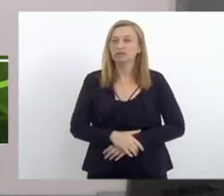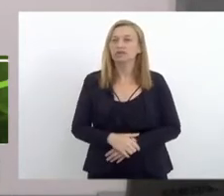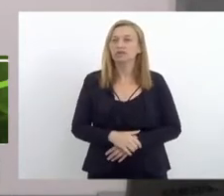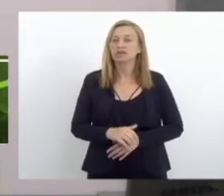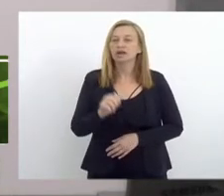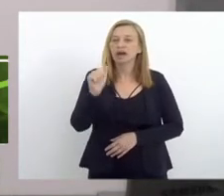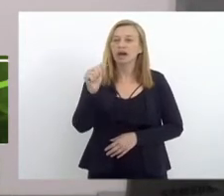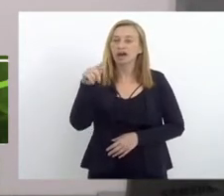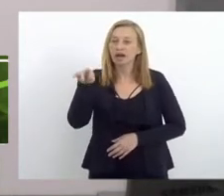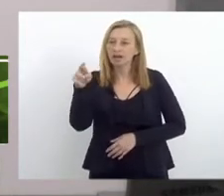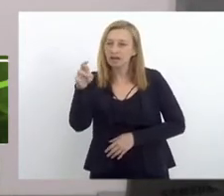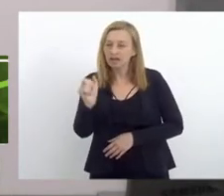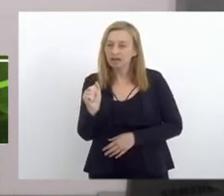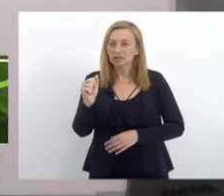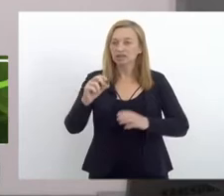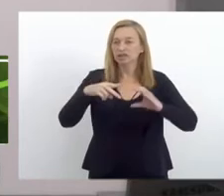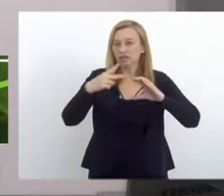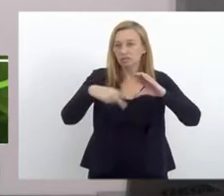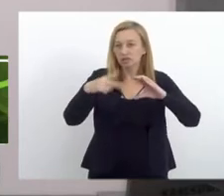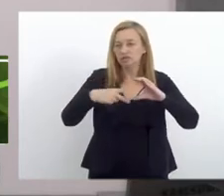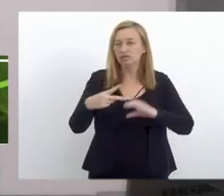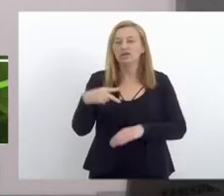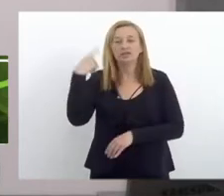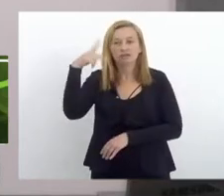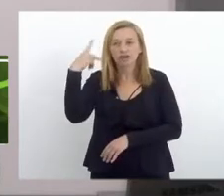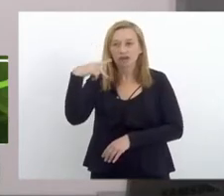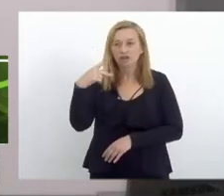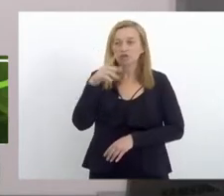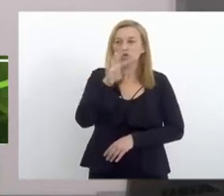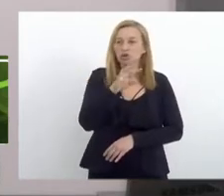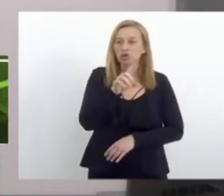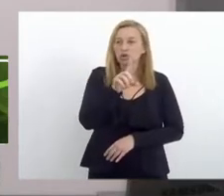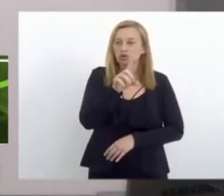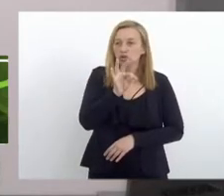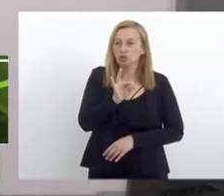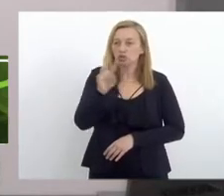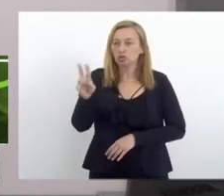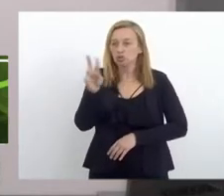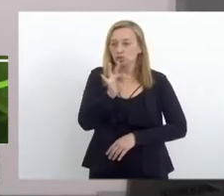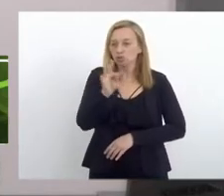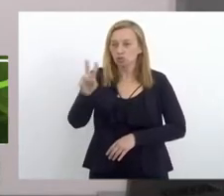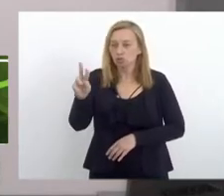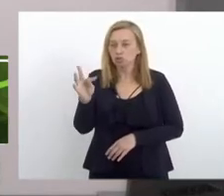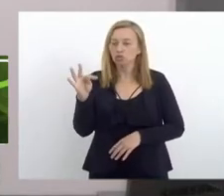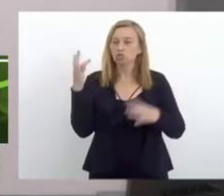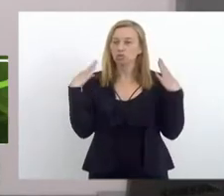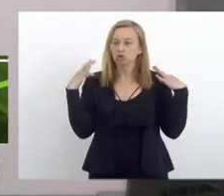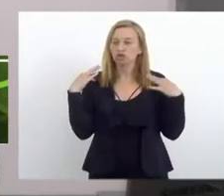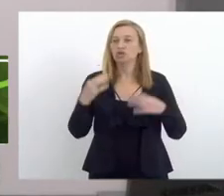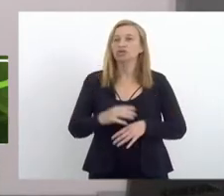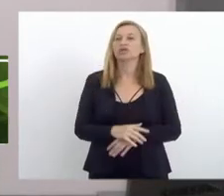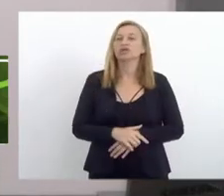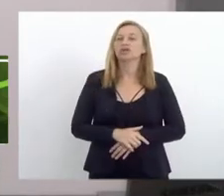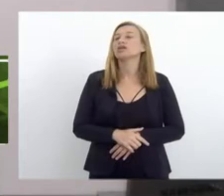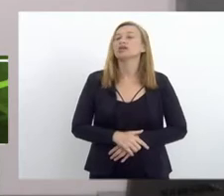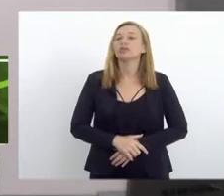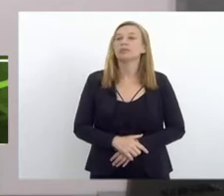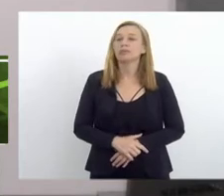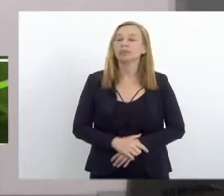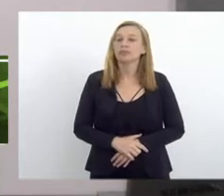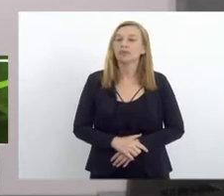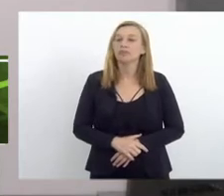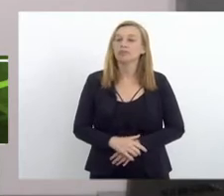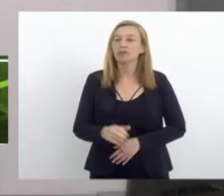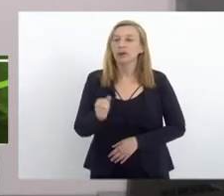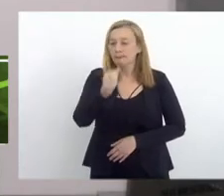Angra dos Reis, na Câmara Municipal, vereador Dudu do Turismo e vereadora Luciana Valverde.